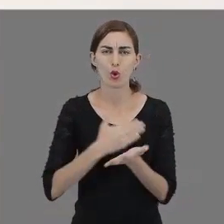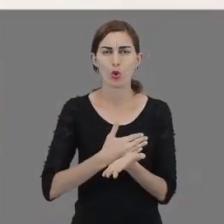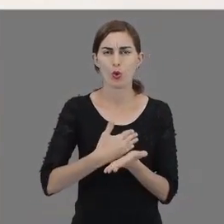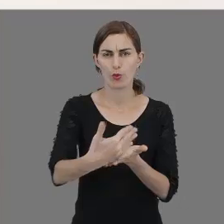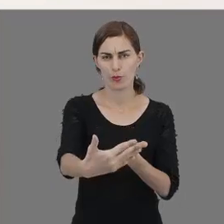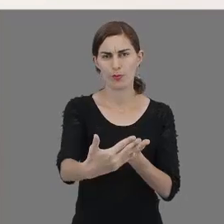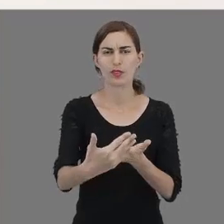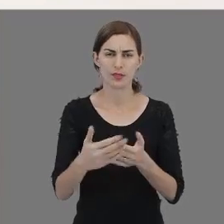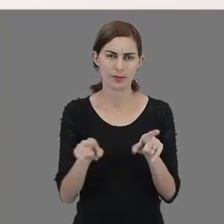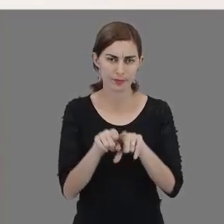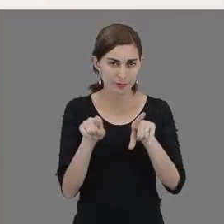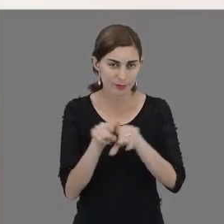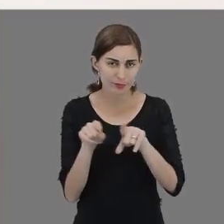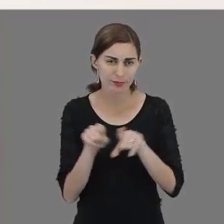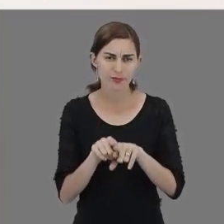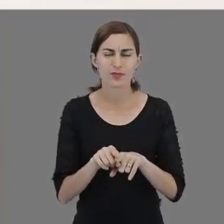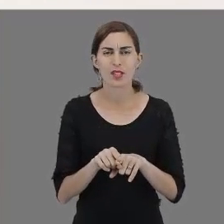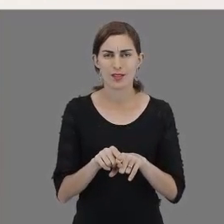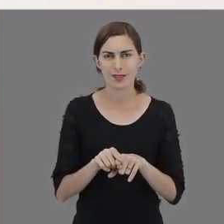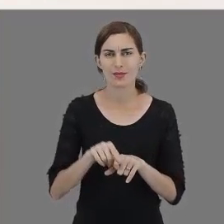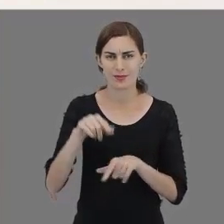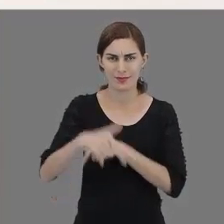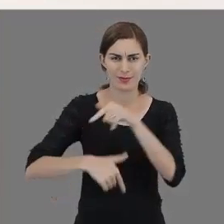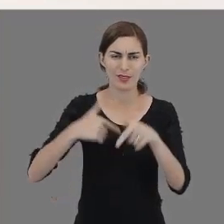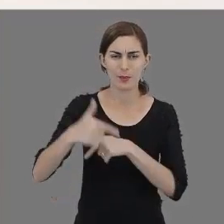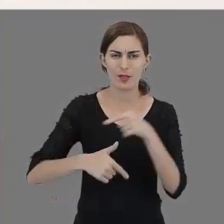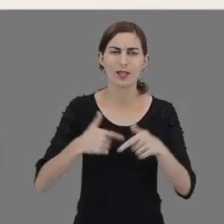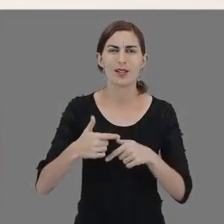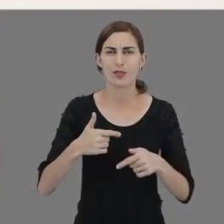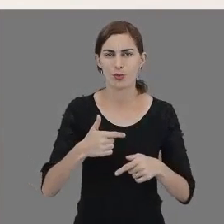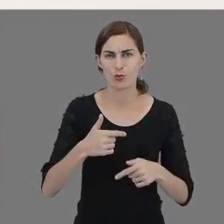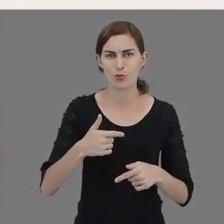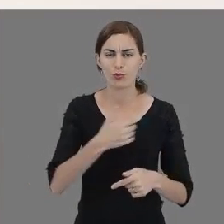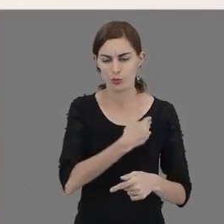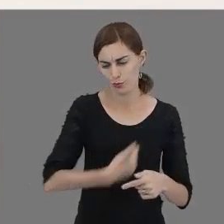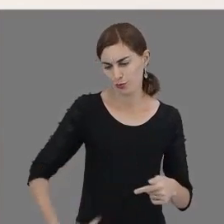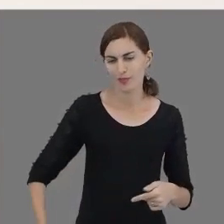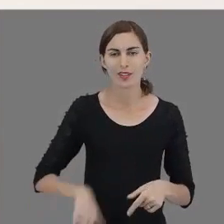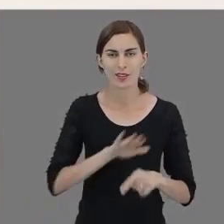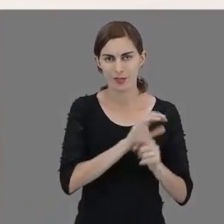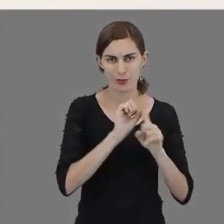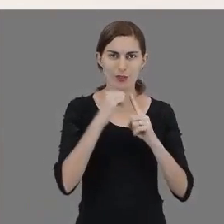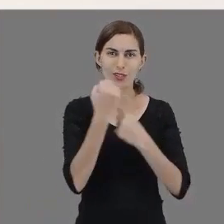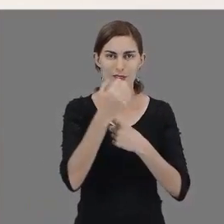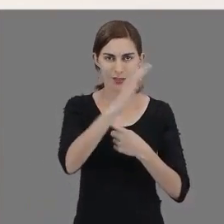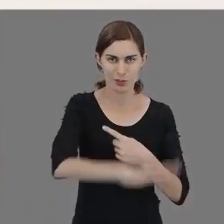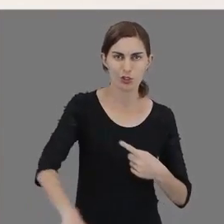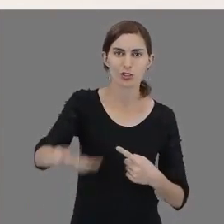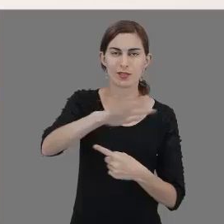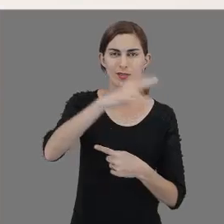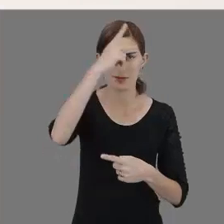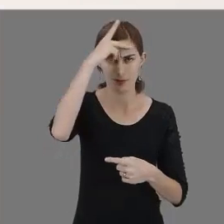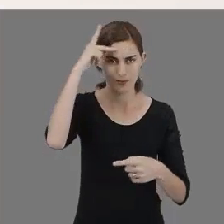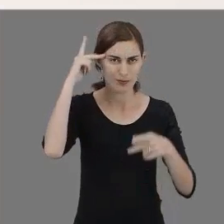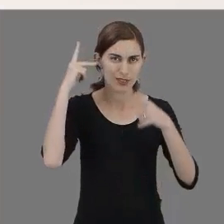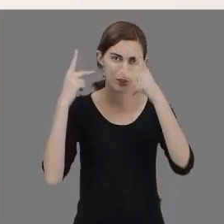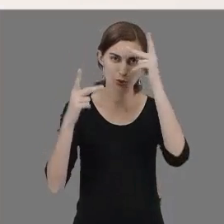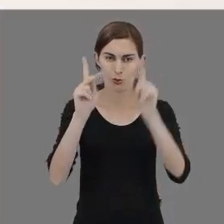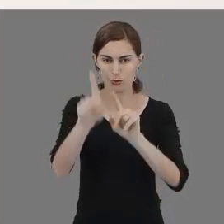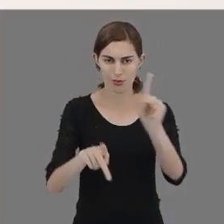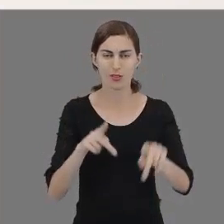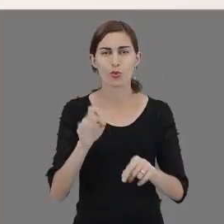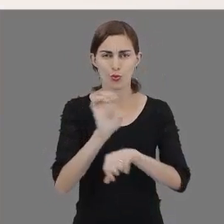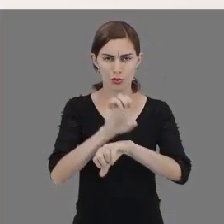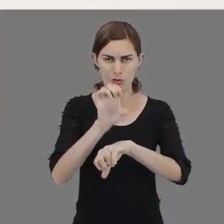começa também a fazer a prestação de serviços públicos à sociedade, né? Às pessoas. E à medida